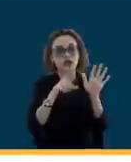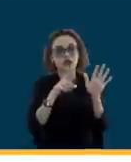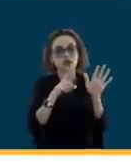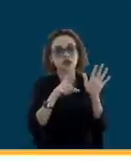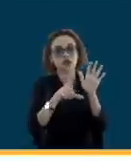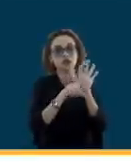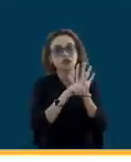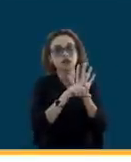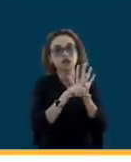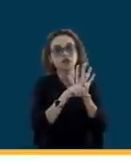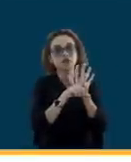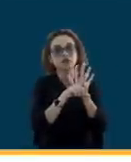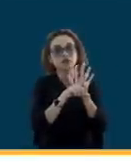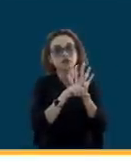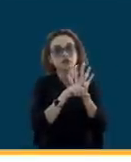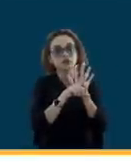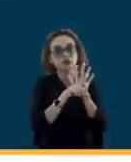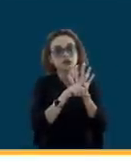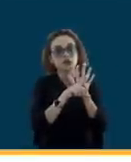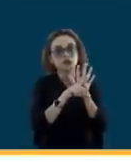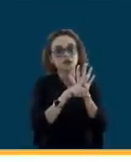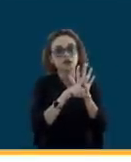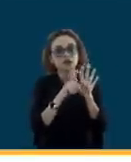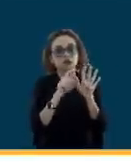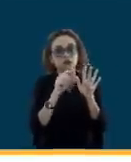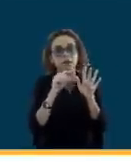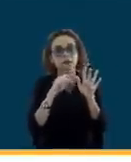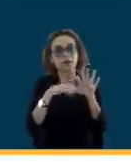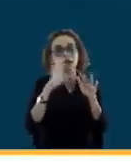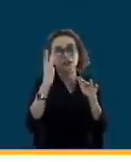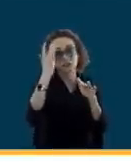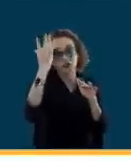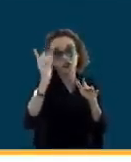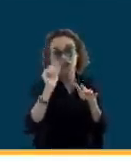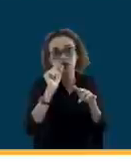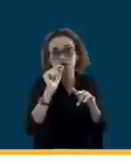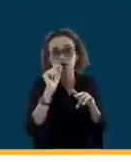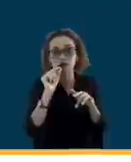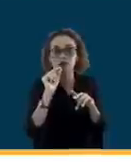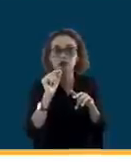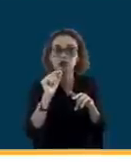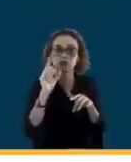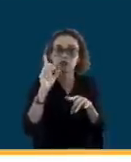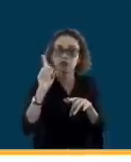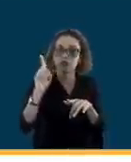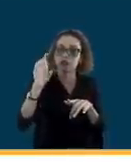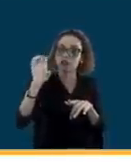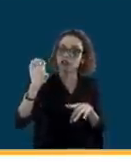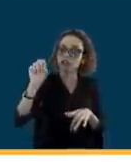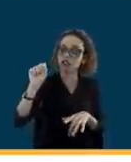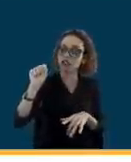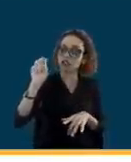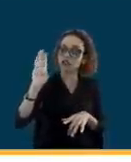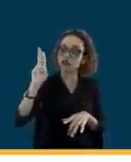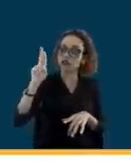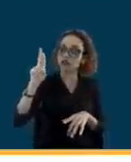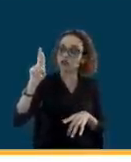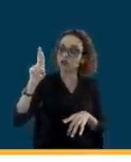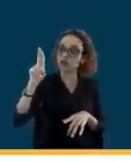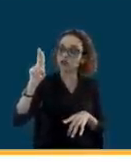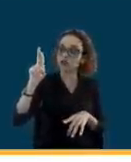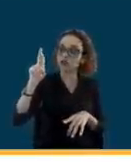da desburocratização, e é uma desburocratização que vem junto com processos de transparência e